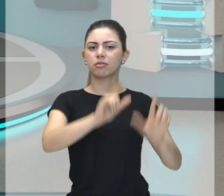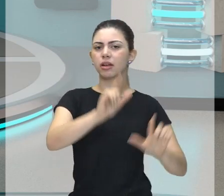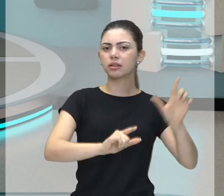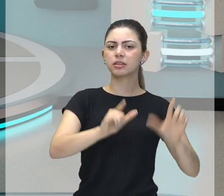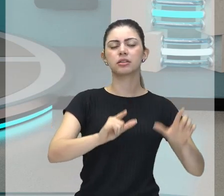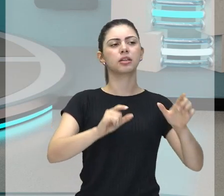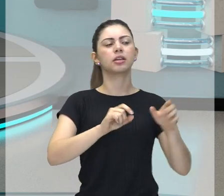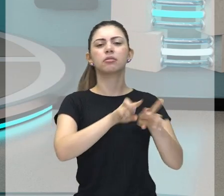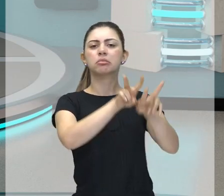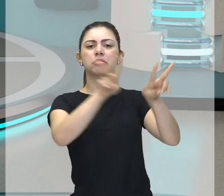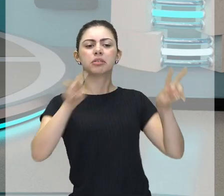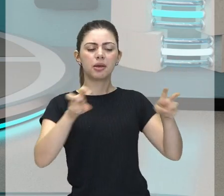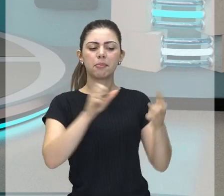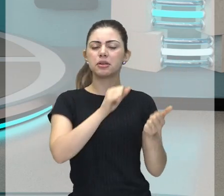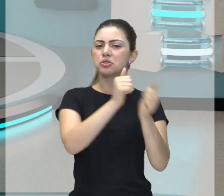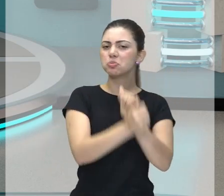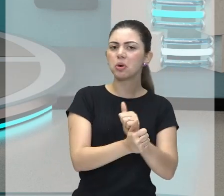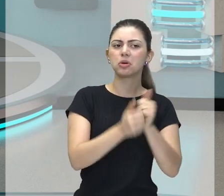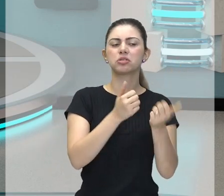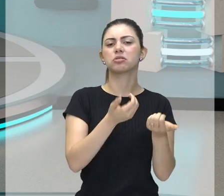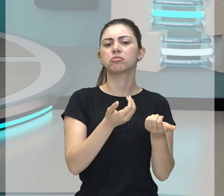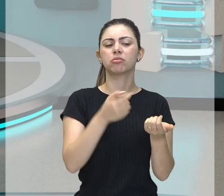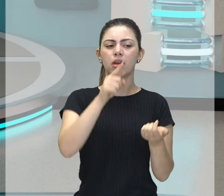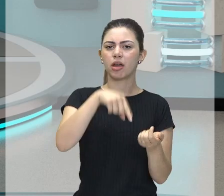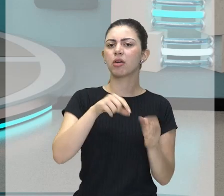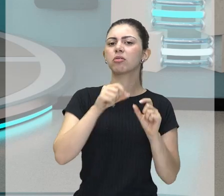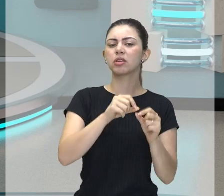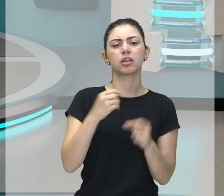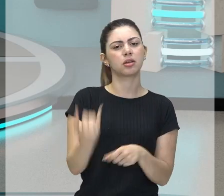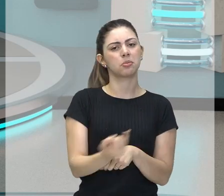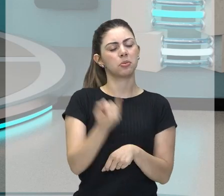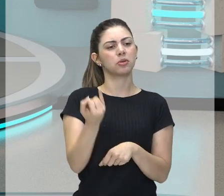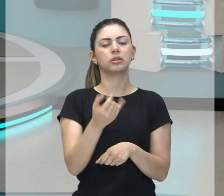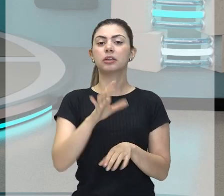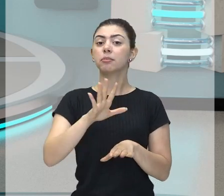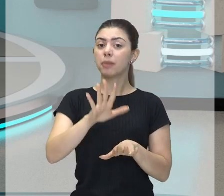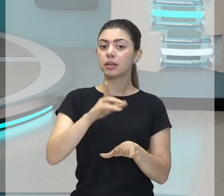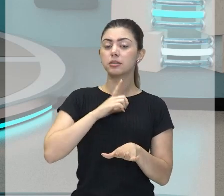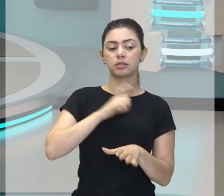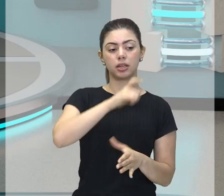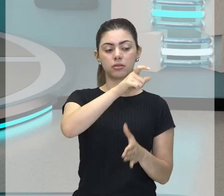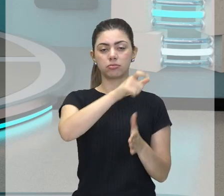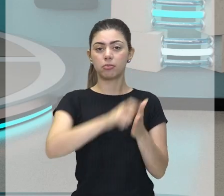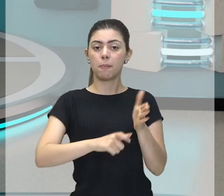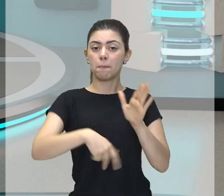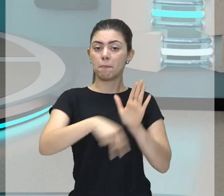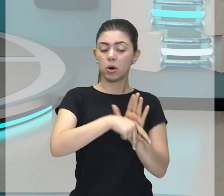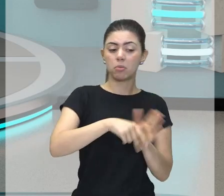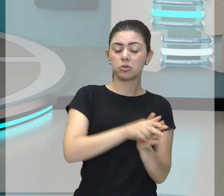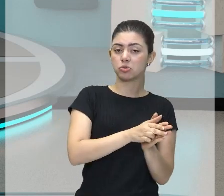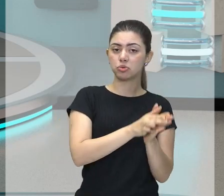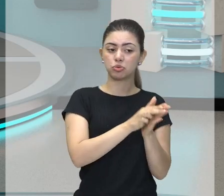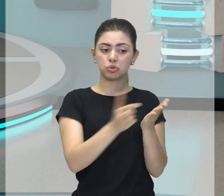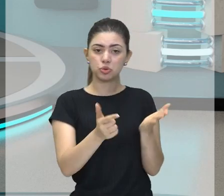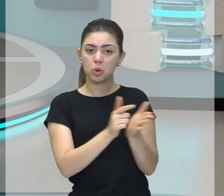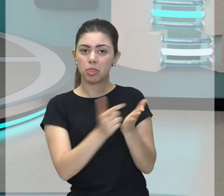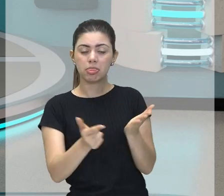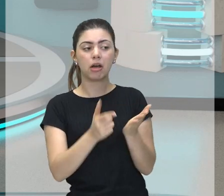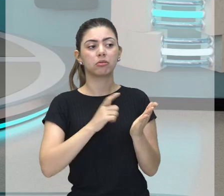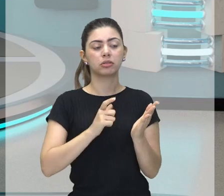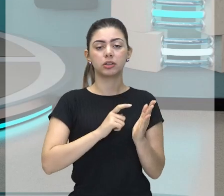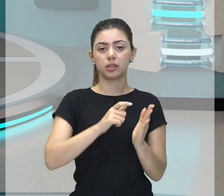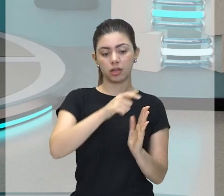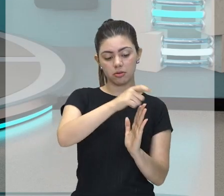falar tanto sobre esporte, que ele tem uma coluna dedicada somente a isso nos jornais de papel,